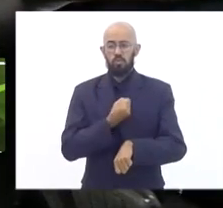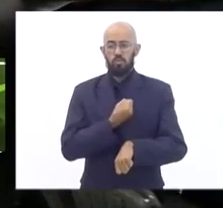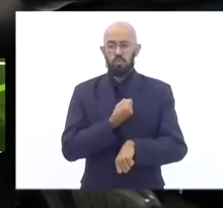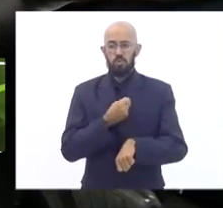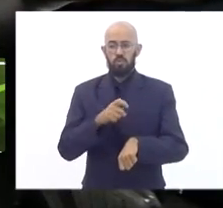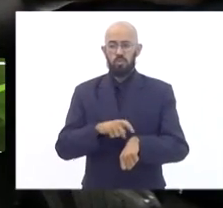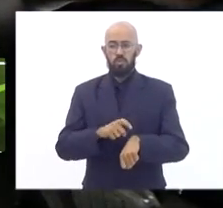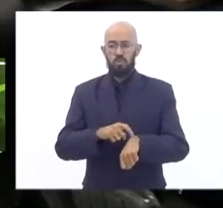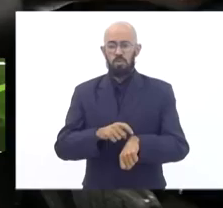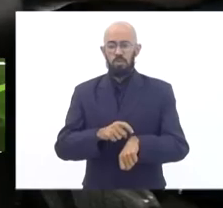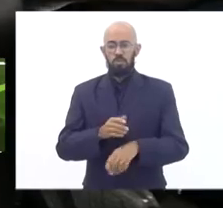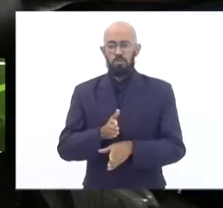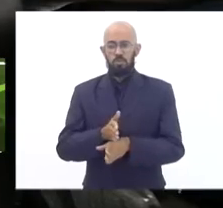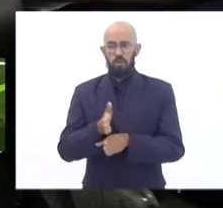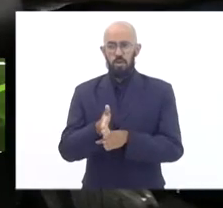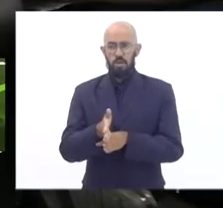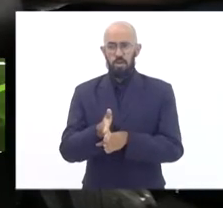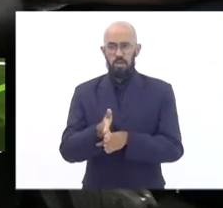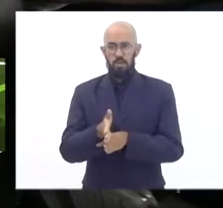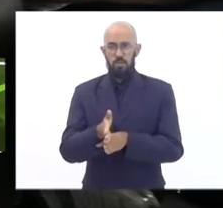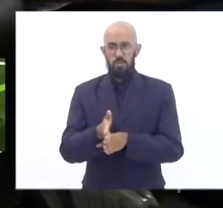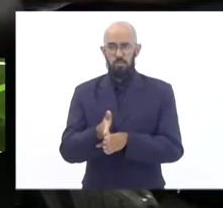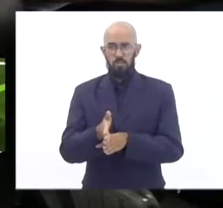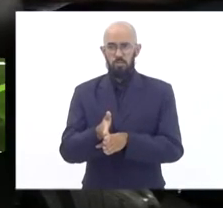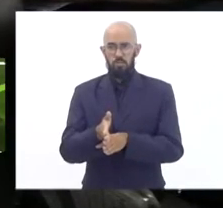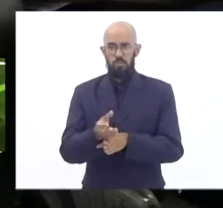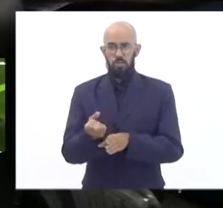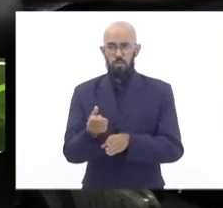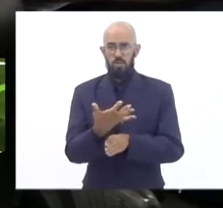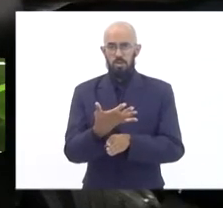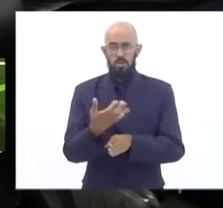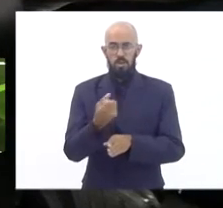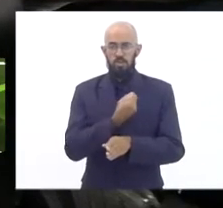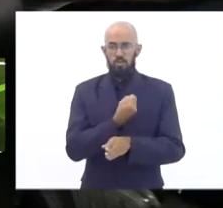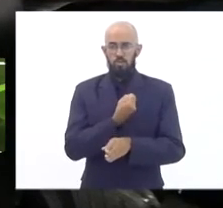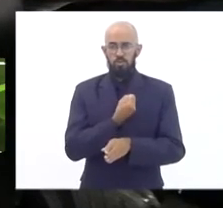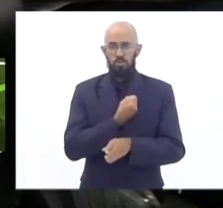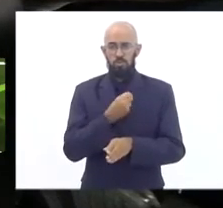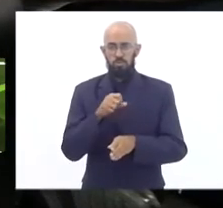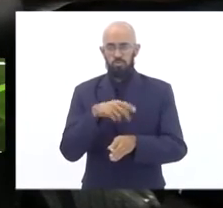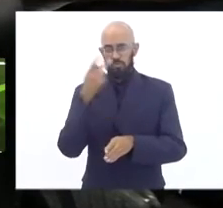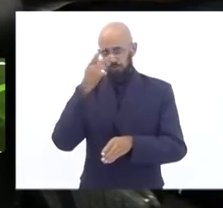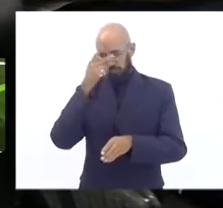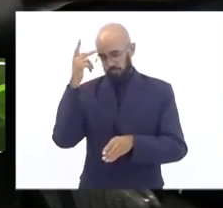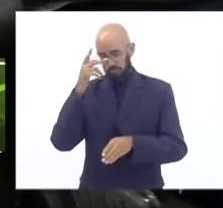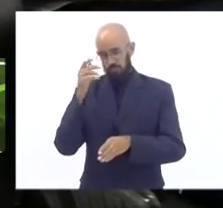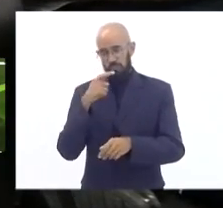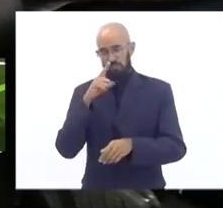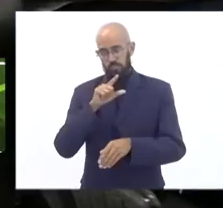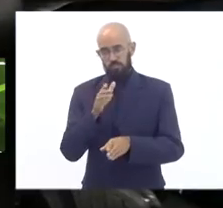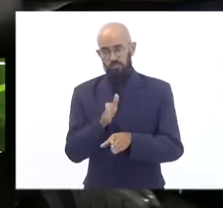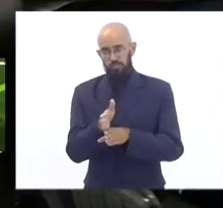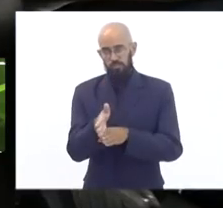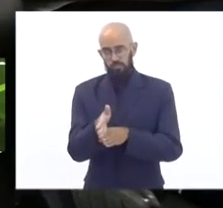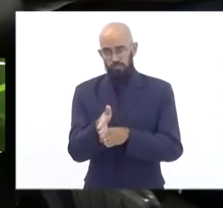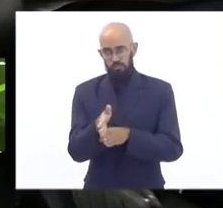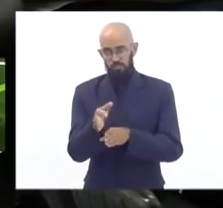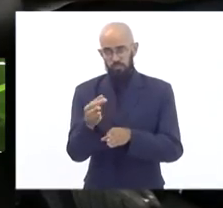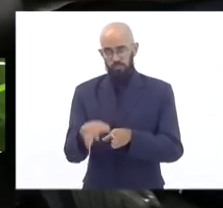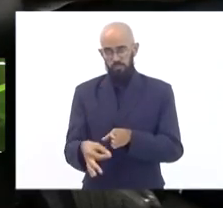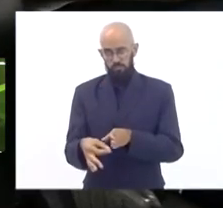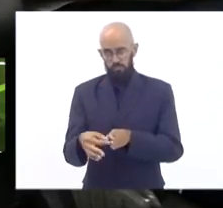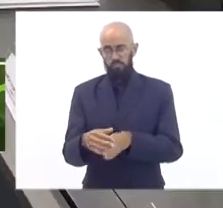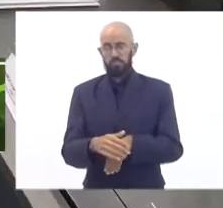econômico financeiro, um número de passageiros dia que geraria um equilíbrio econômico financeiro desse contrato. Entendi.